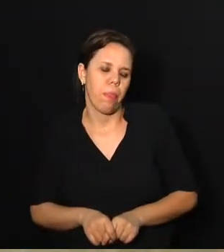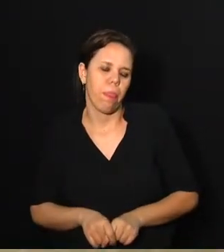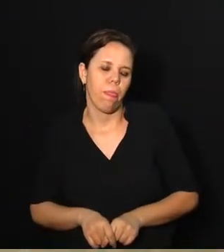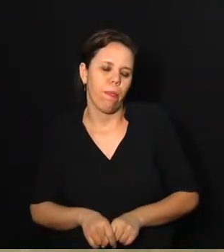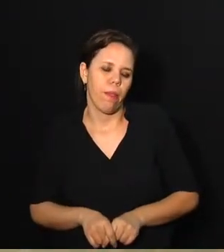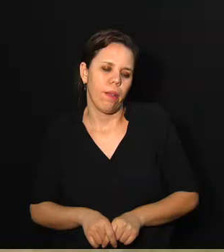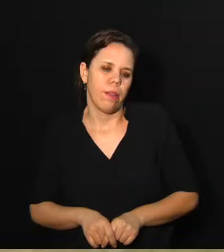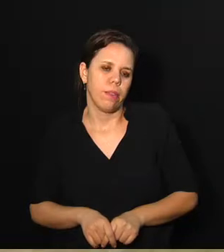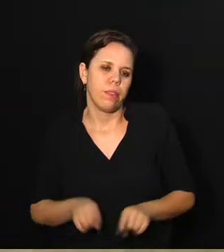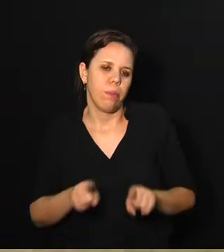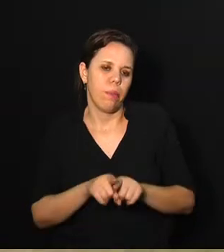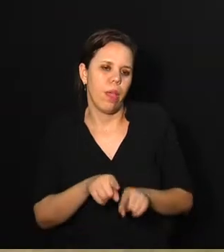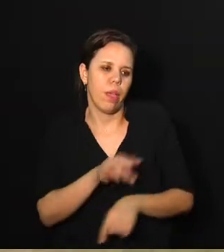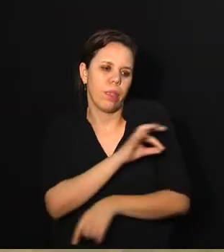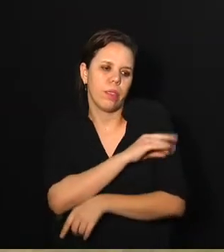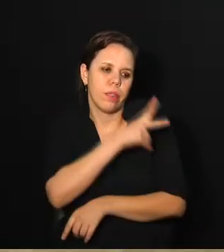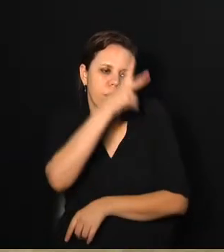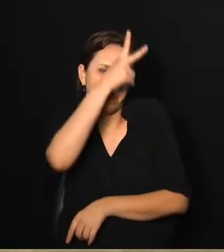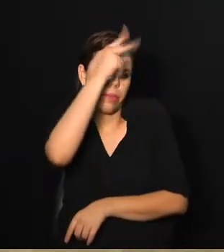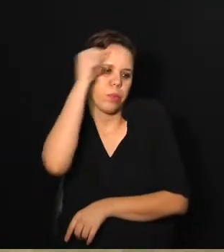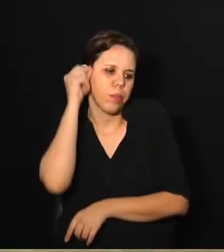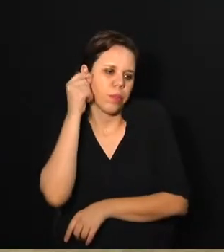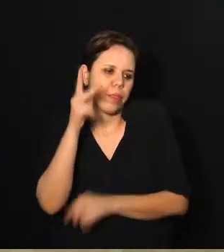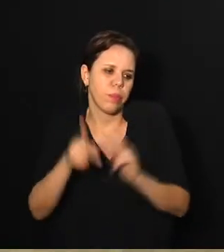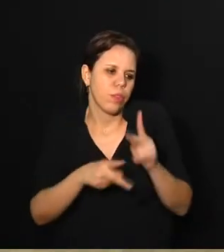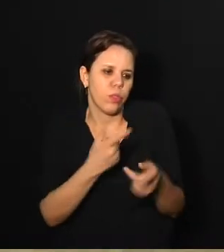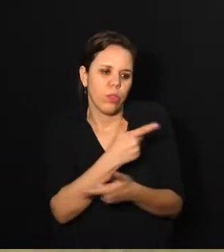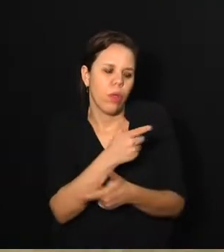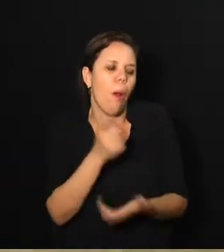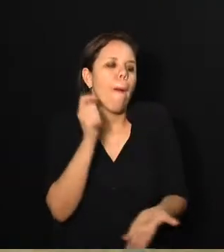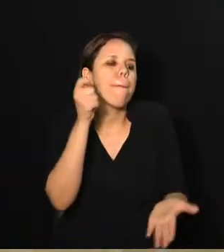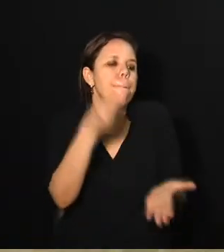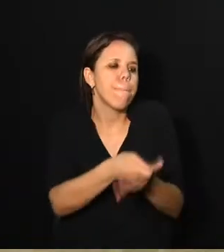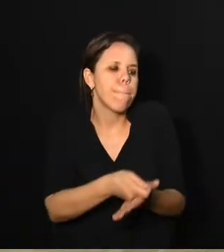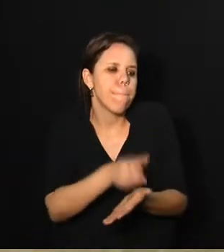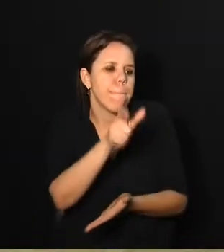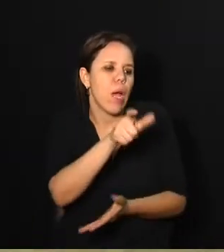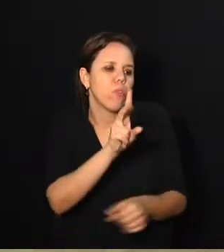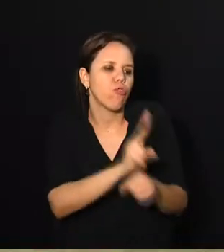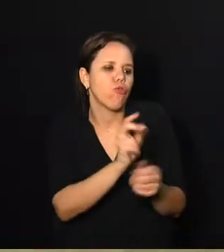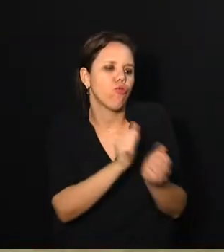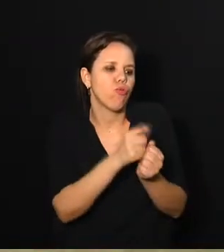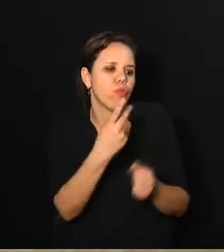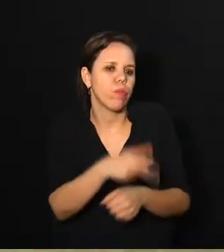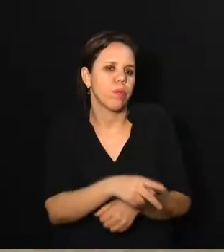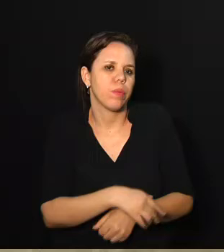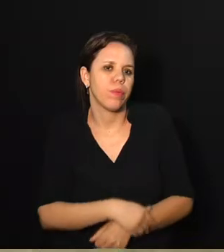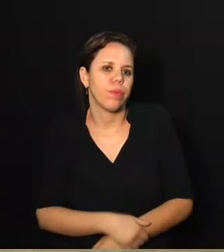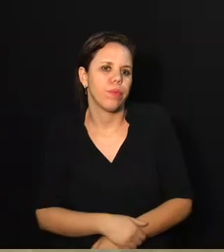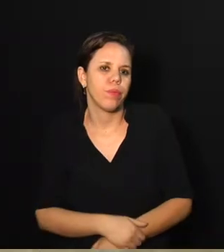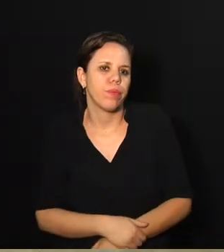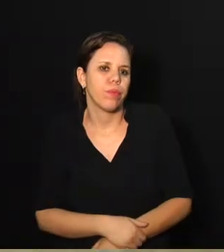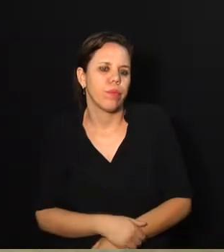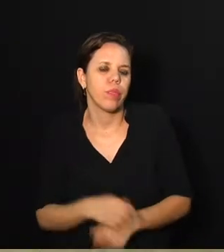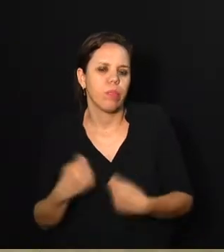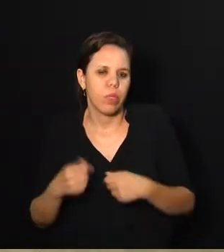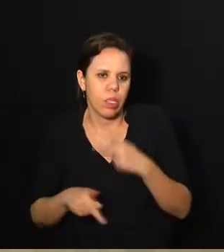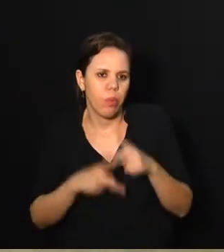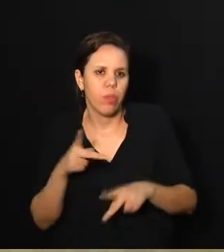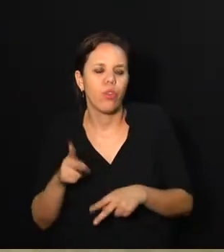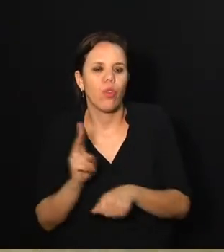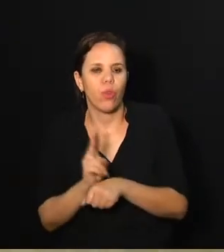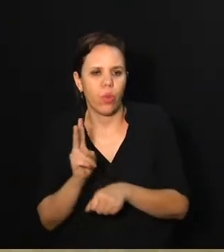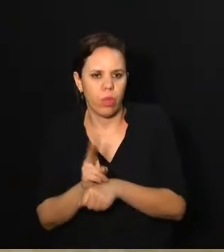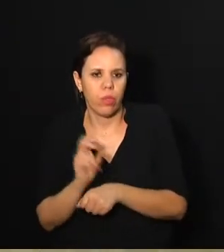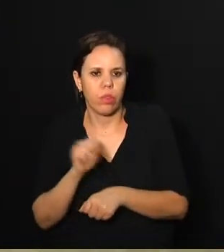na situação pública, daquelas pessoas que não têm condição de pagar uma pessoa para ficar na casa dela. Então nós vamos precisar de gente, de